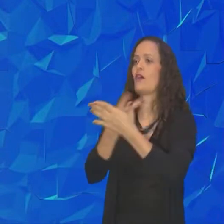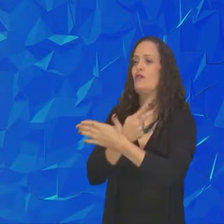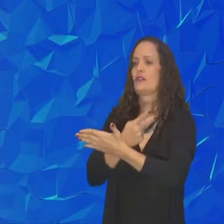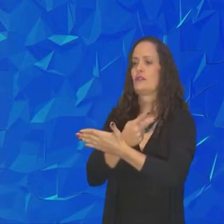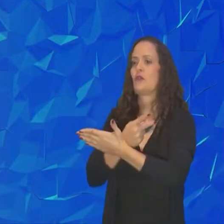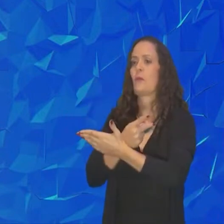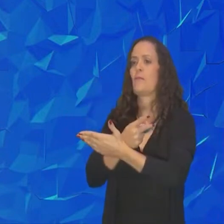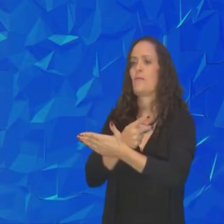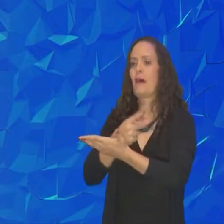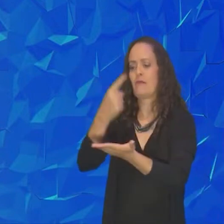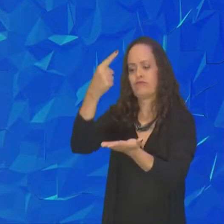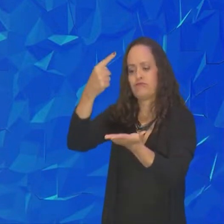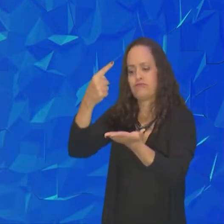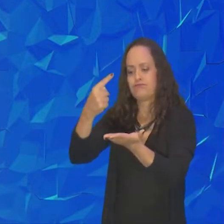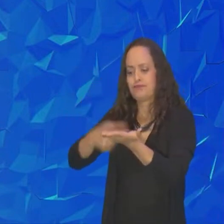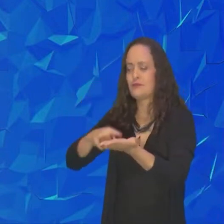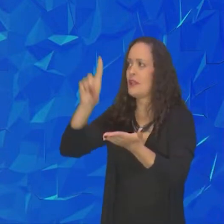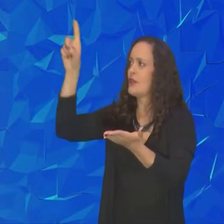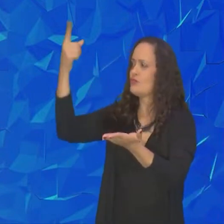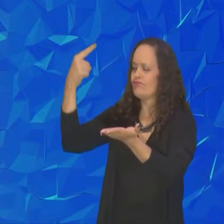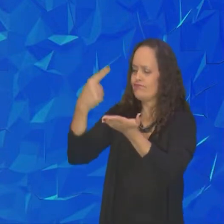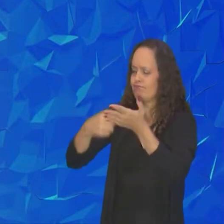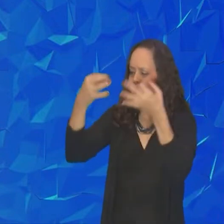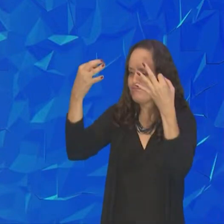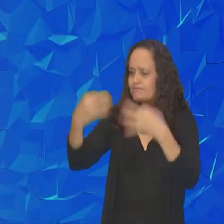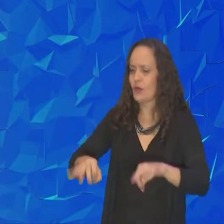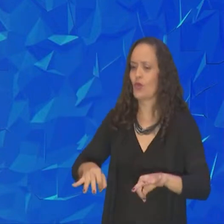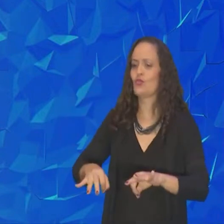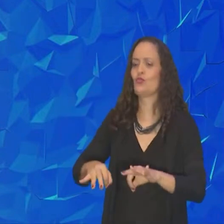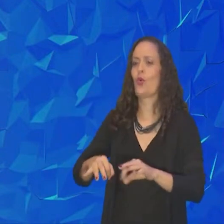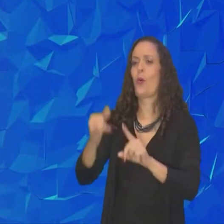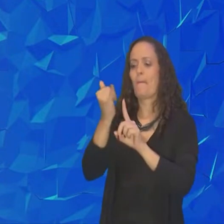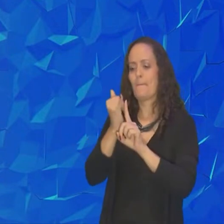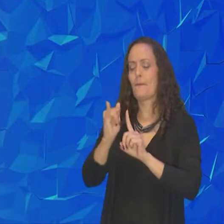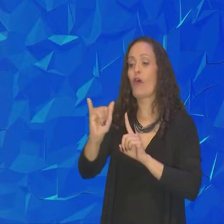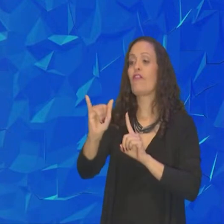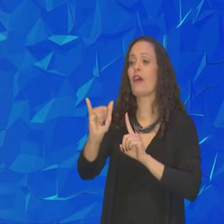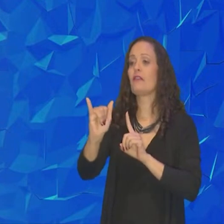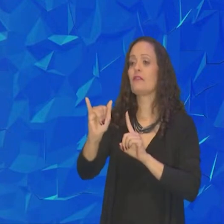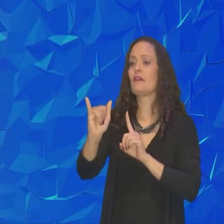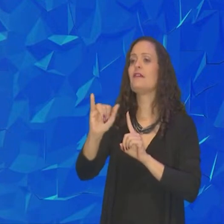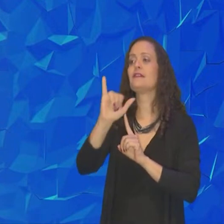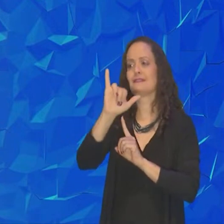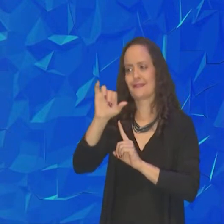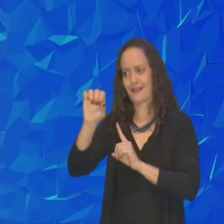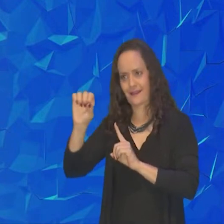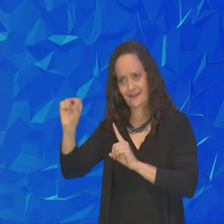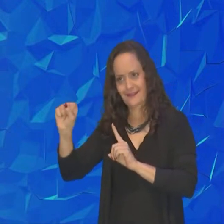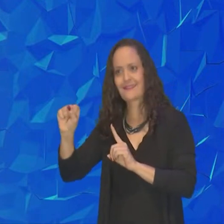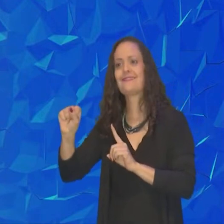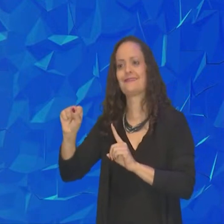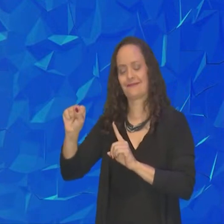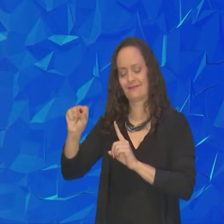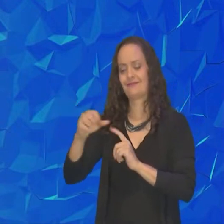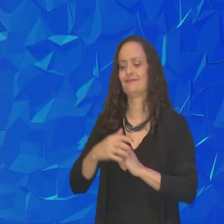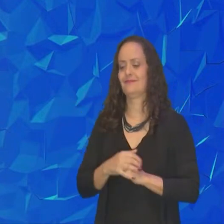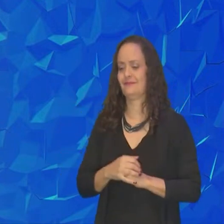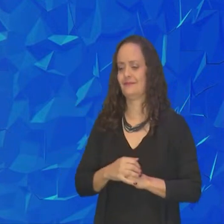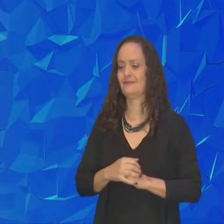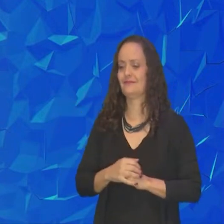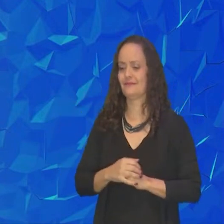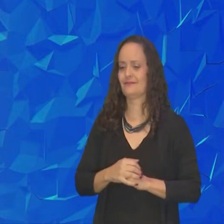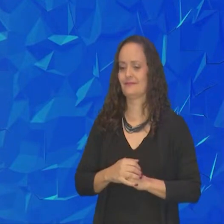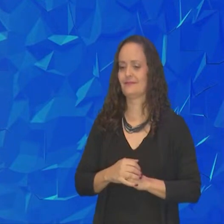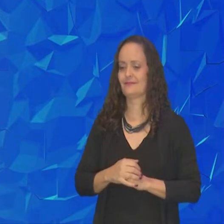se cumprisse o que fora dito pelo Senhor por meio do profeta. Que profeta é esse? Isaías, nós acabamos de ler.